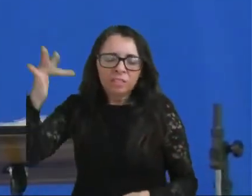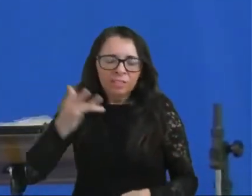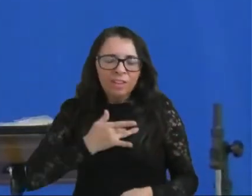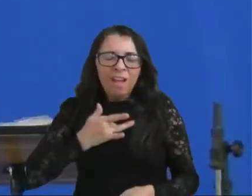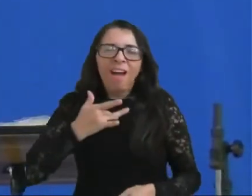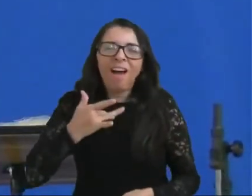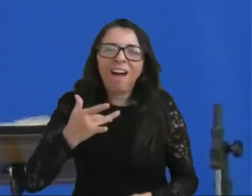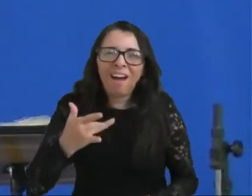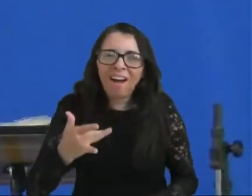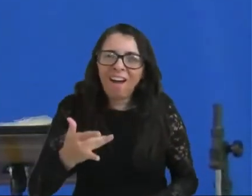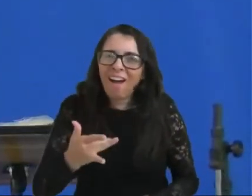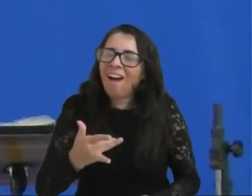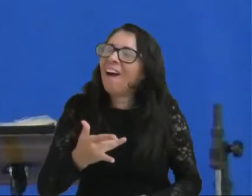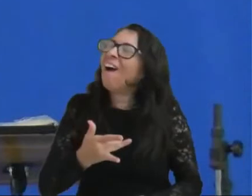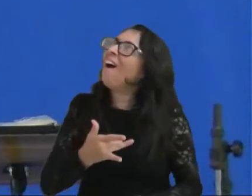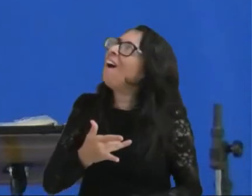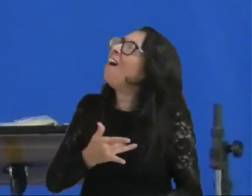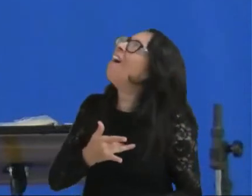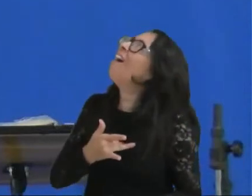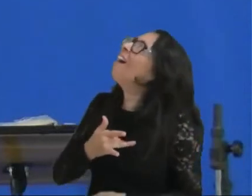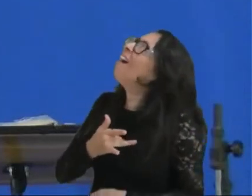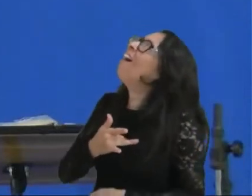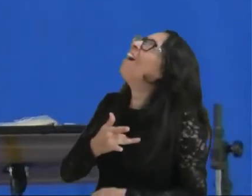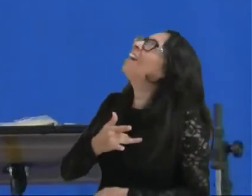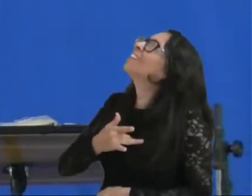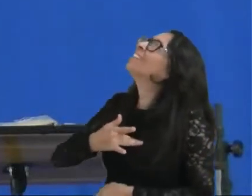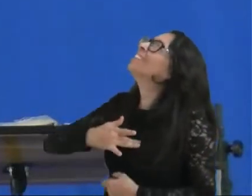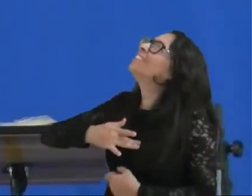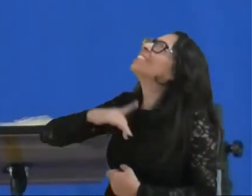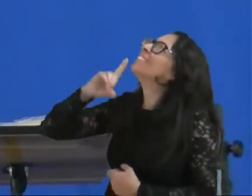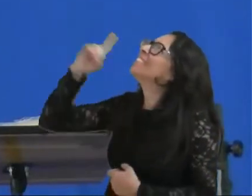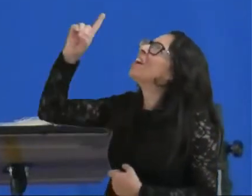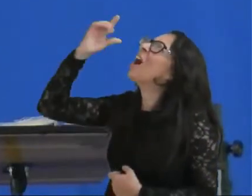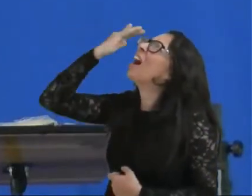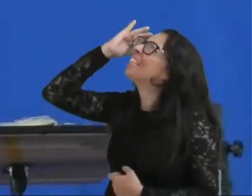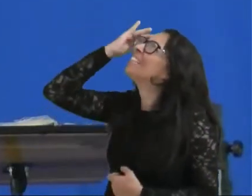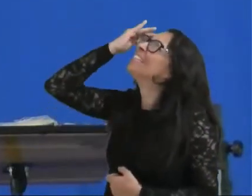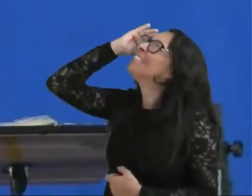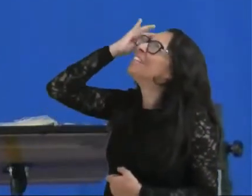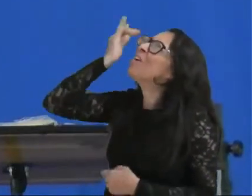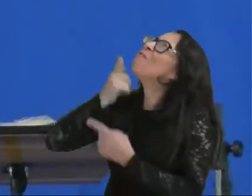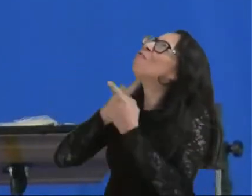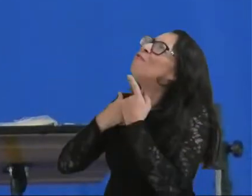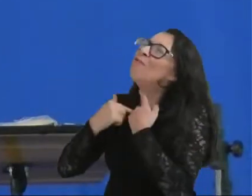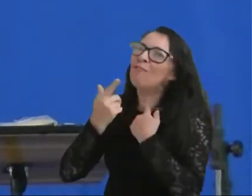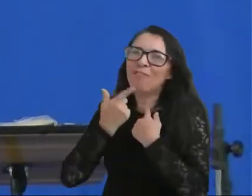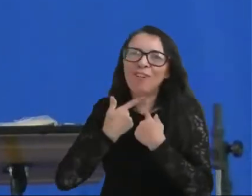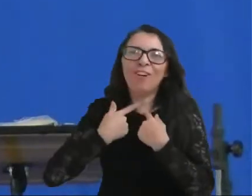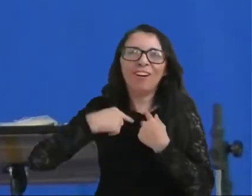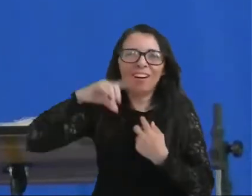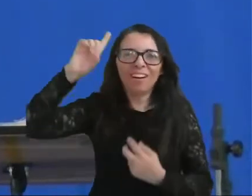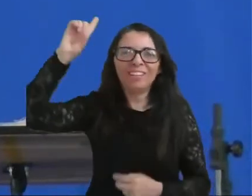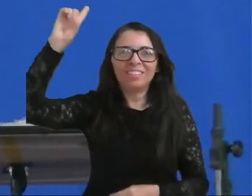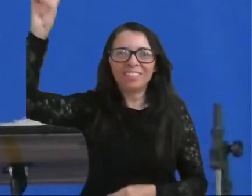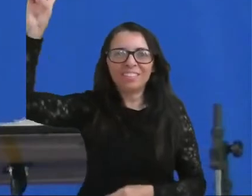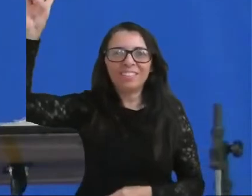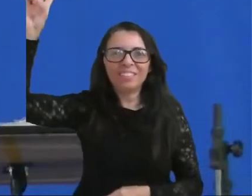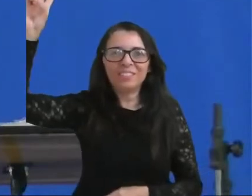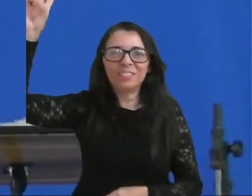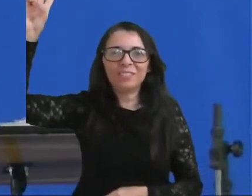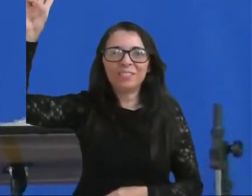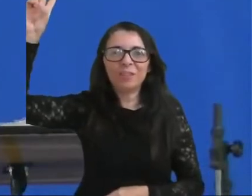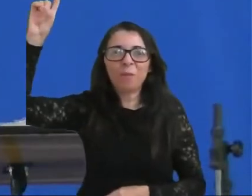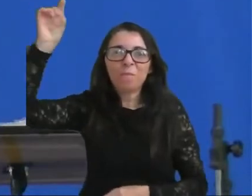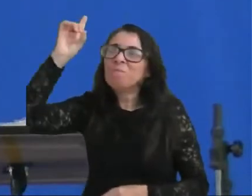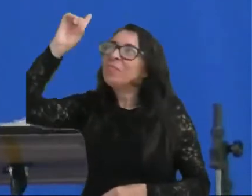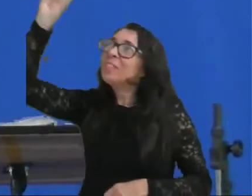não de Deus. Mantenha um distanciamento para que nós possamos manter a nossa saúde.